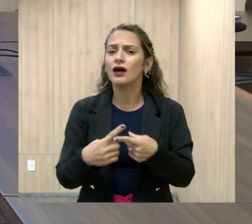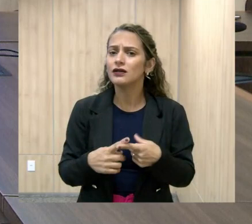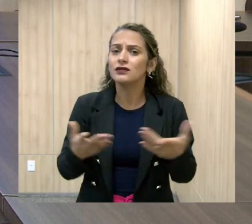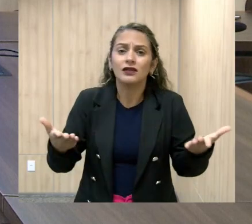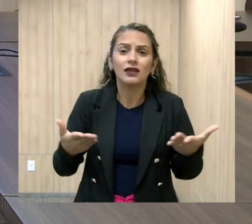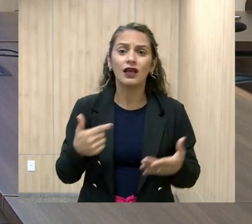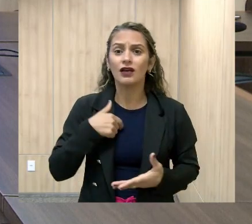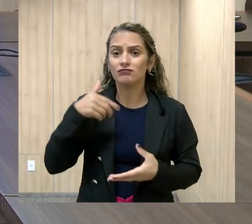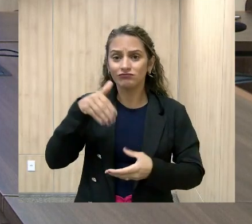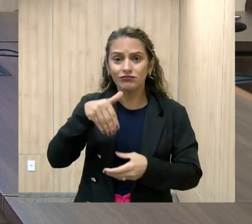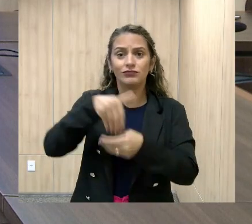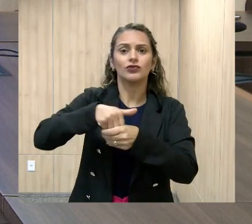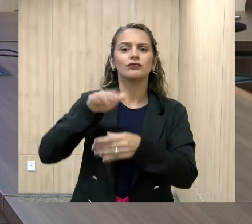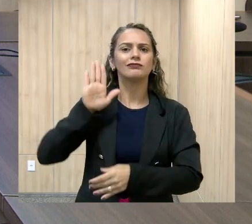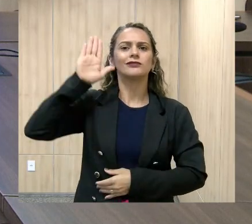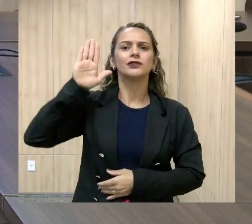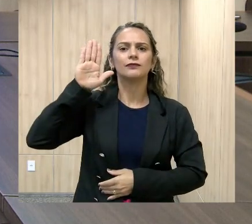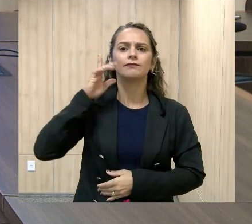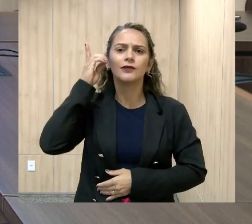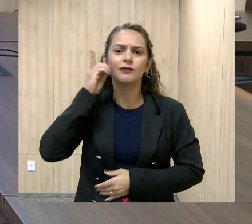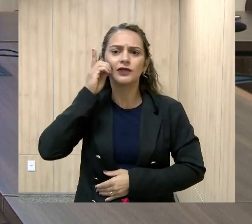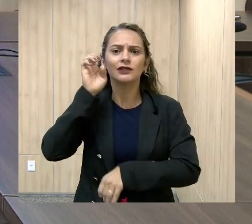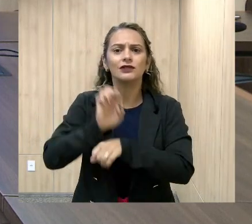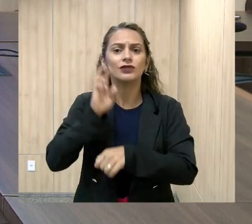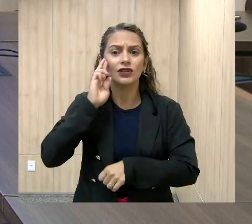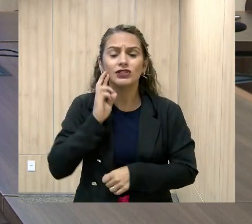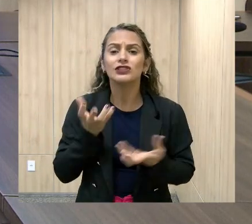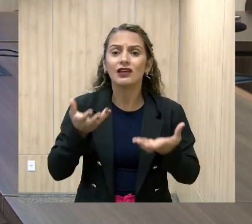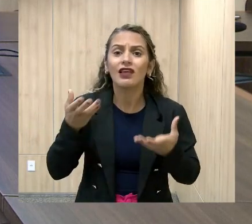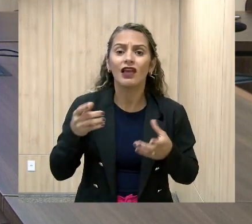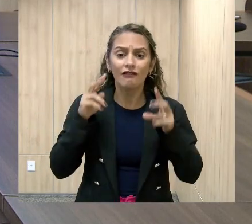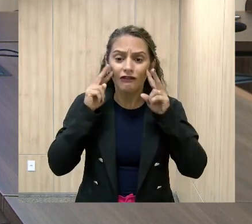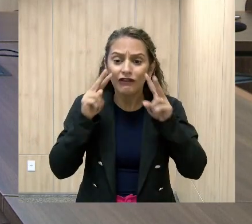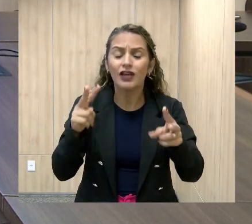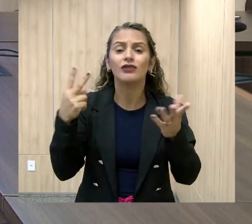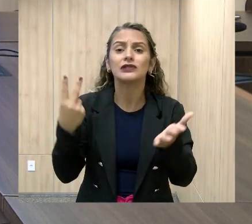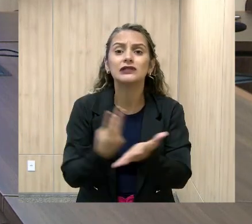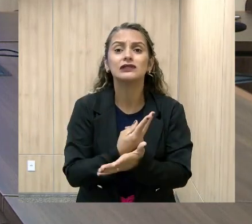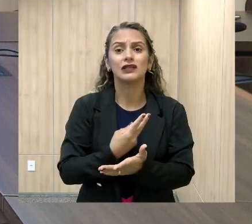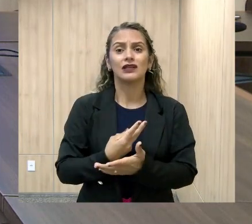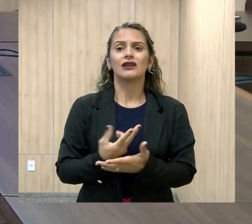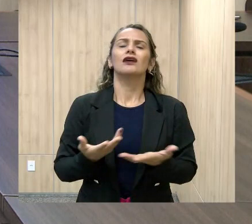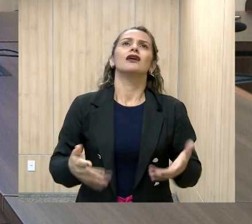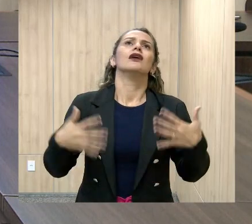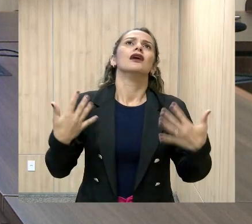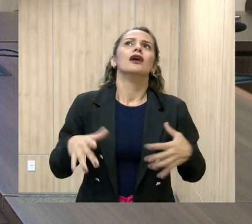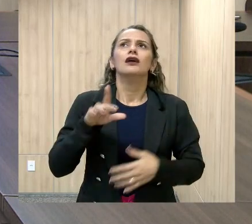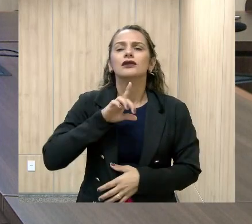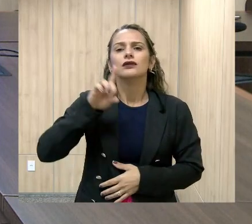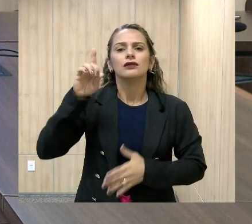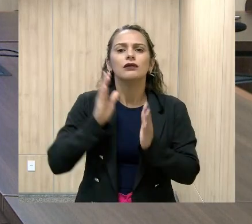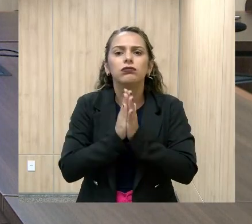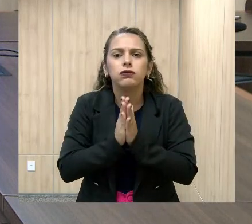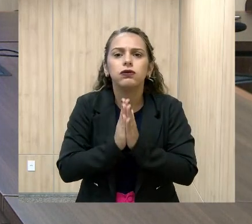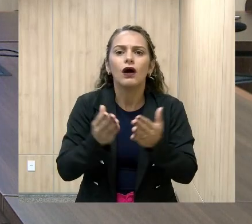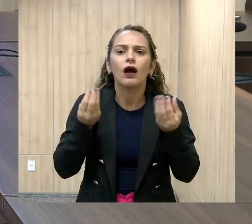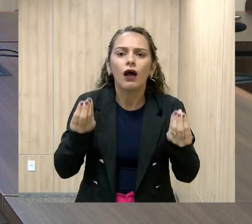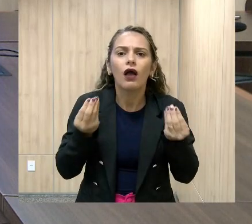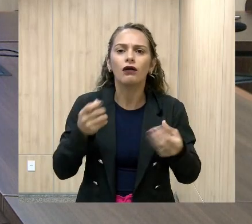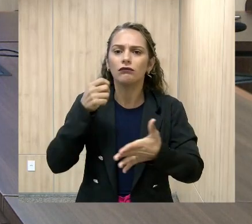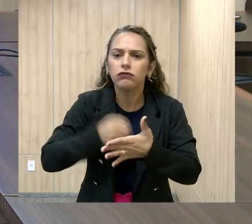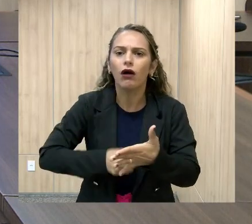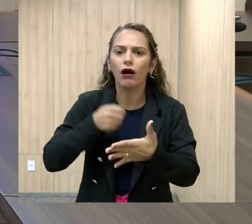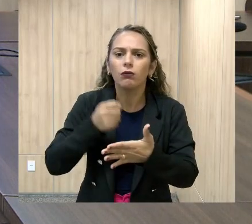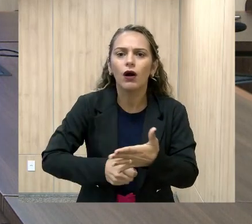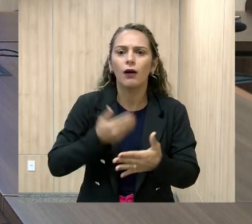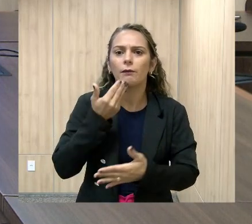porque eu fui Eleita deputado do estado de Rondônia a gente quer dar resultado a gente quer ver as coisas acontecendo e meu Deus do céu a gente